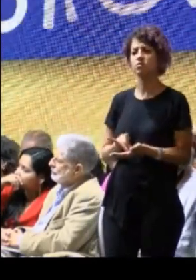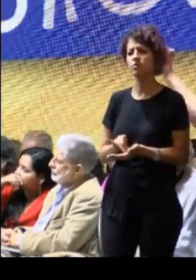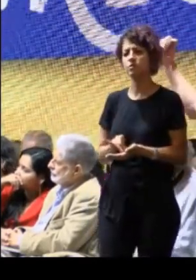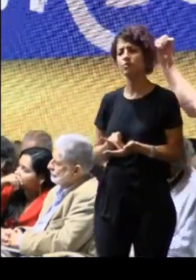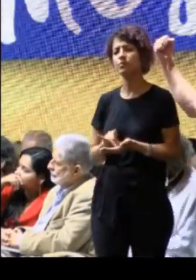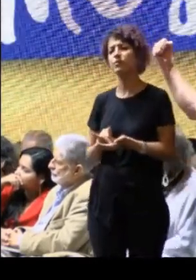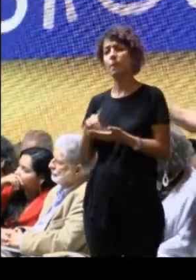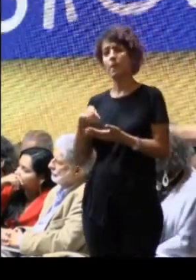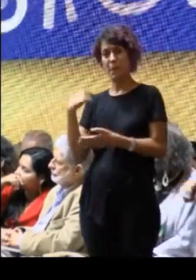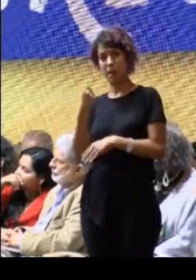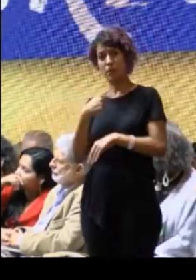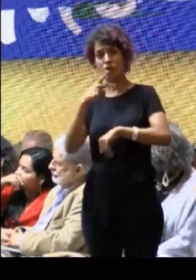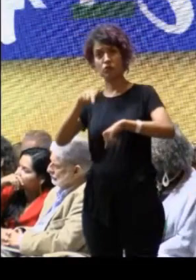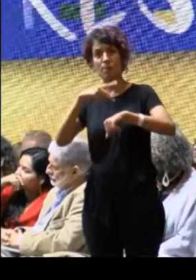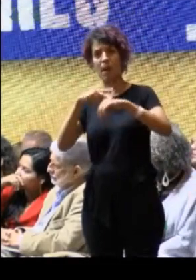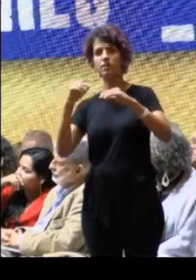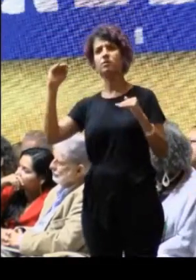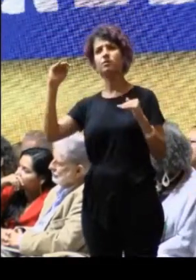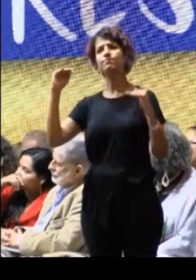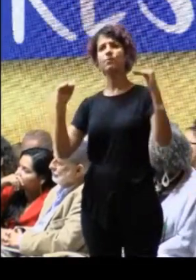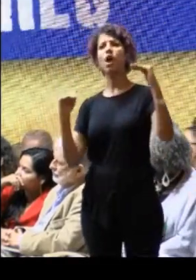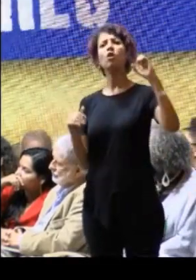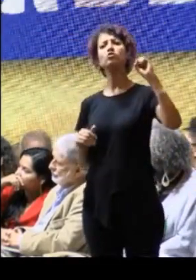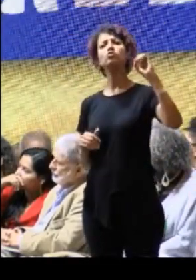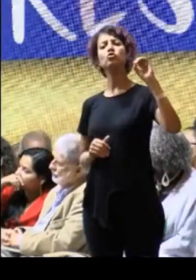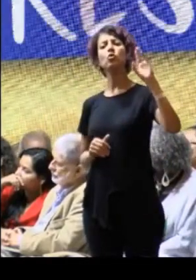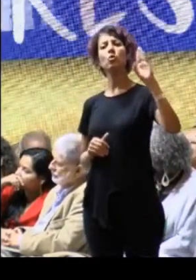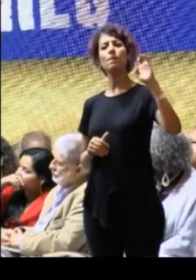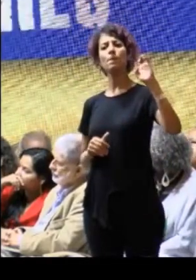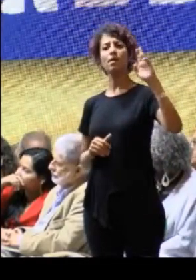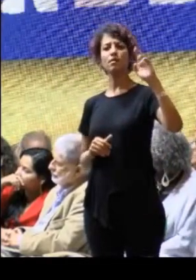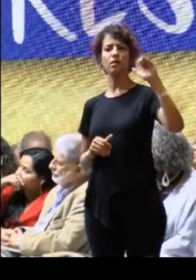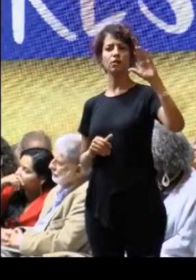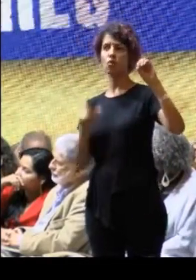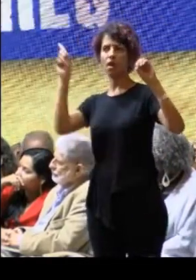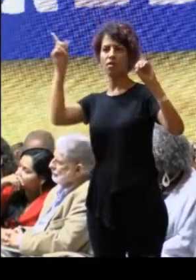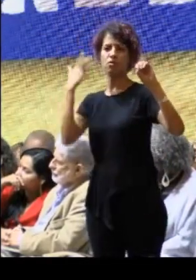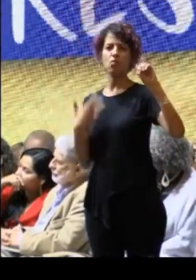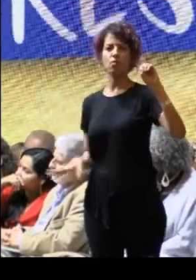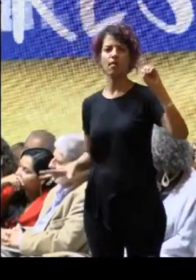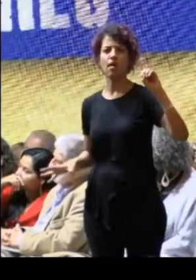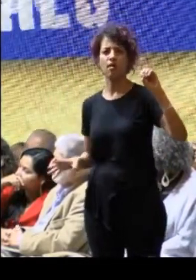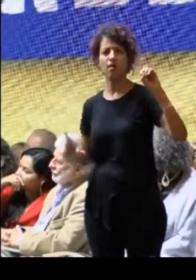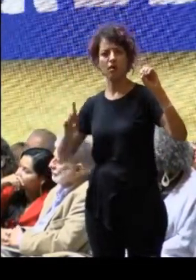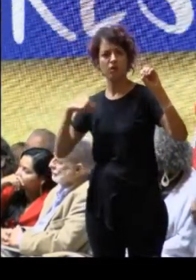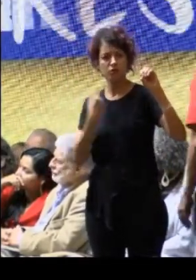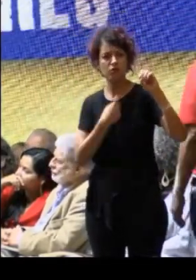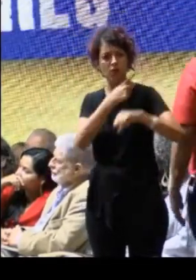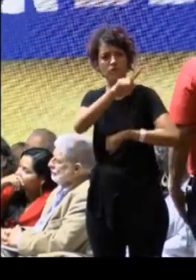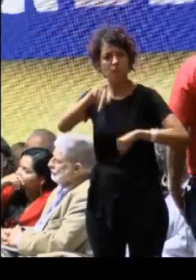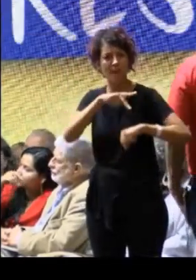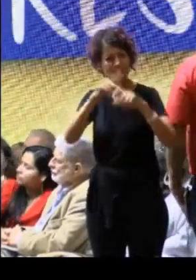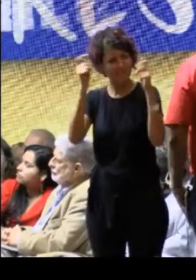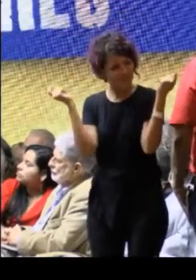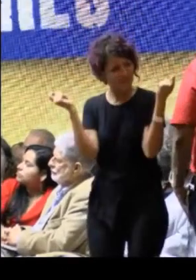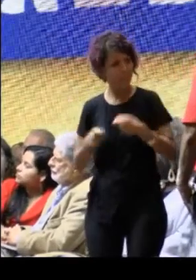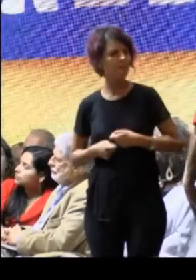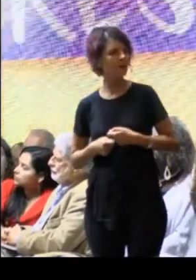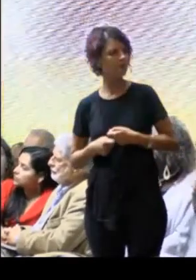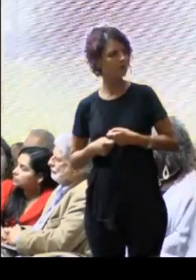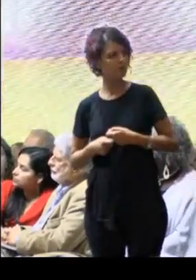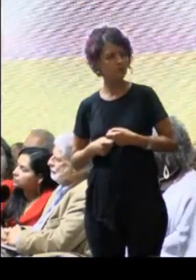permitir que o nosso país seja soberano, é não permitir que o nosso país seja um país capaz de